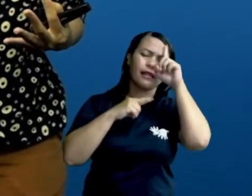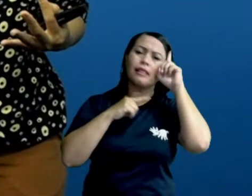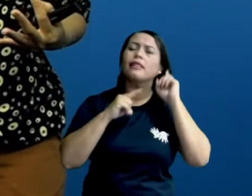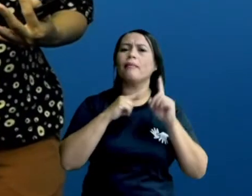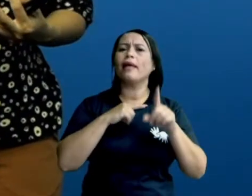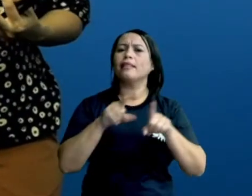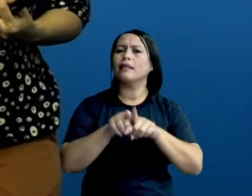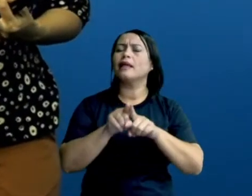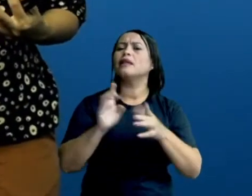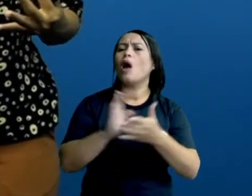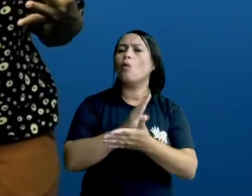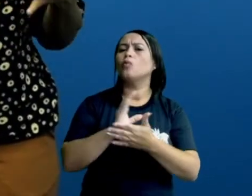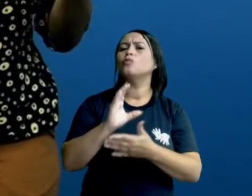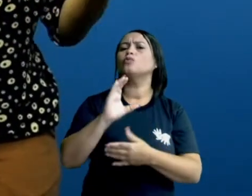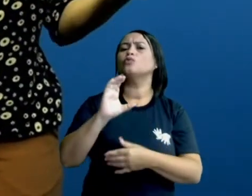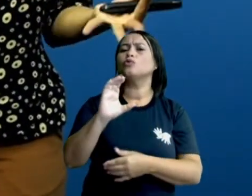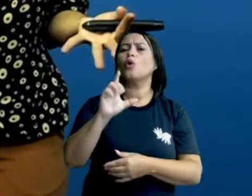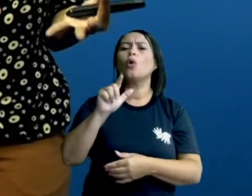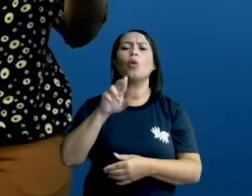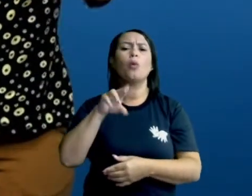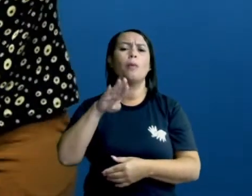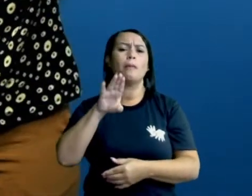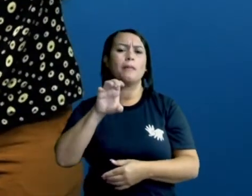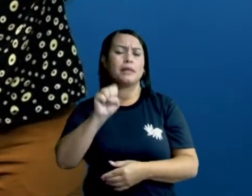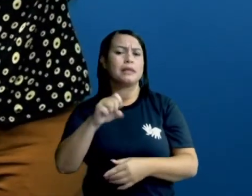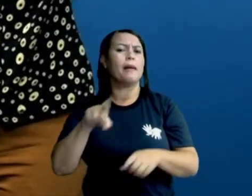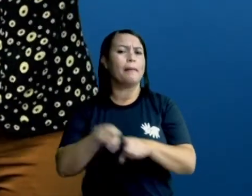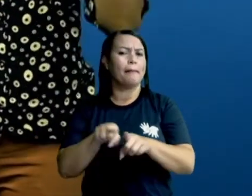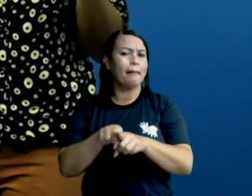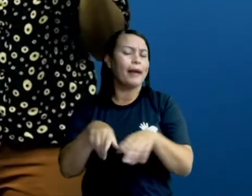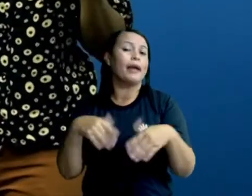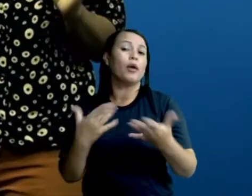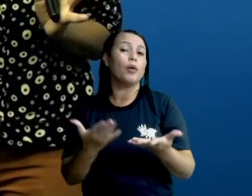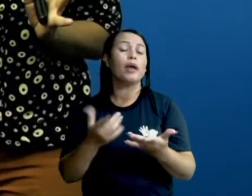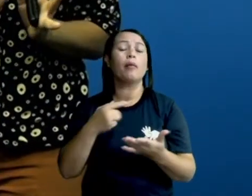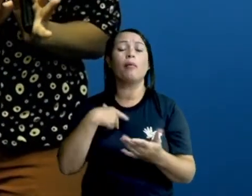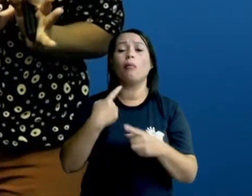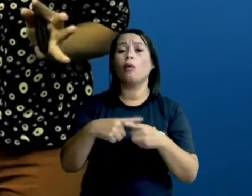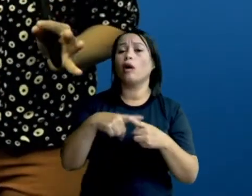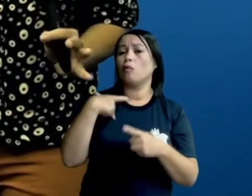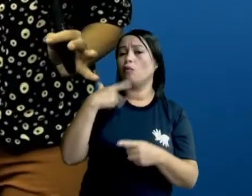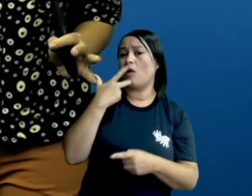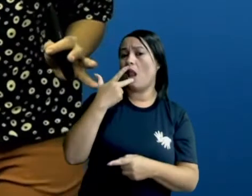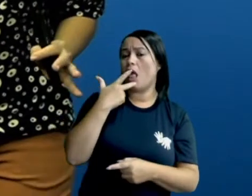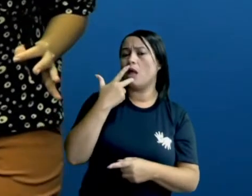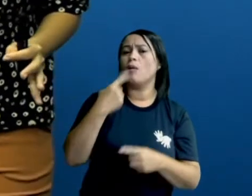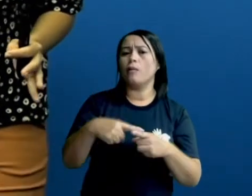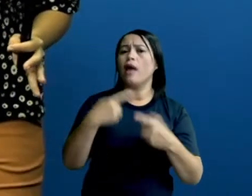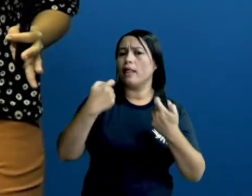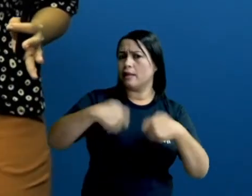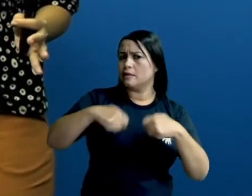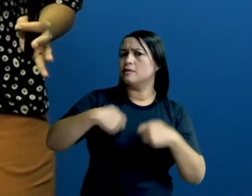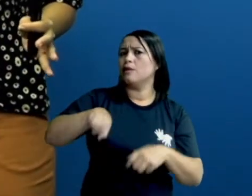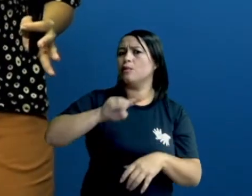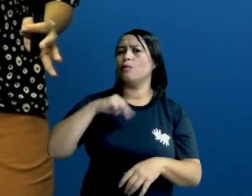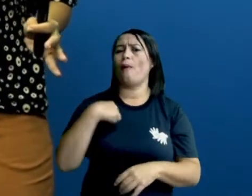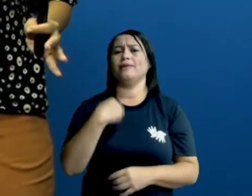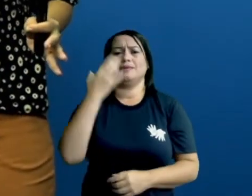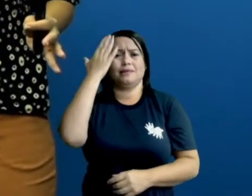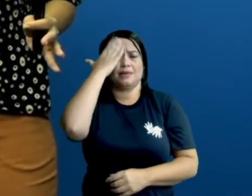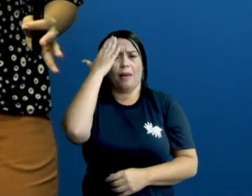de clubes, hinos artísticos. E por que eu estou falando isso? Porque é necessário a gente